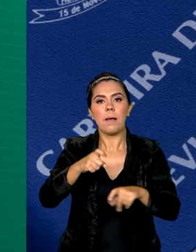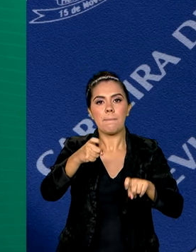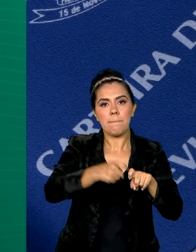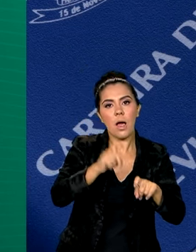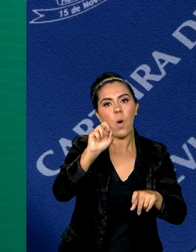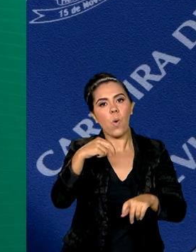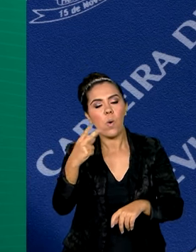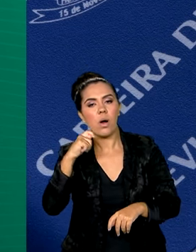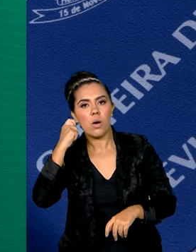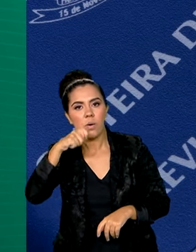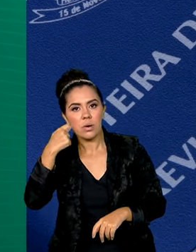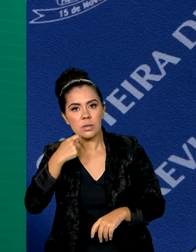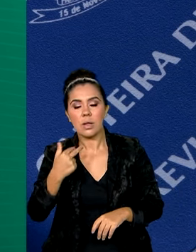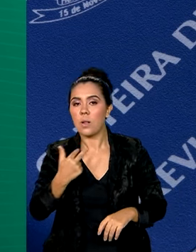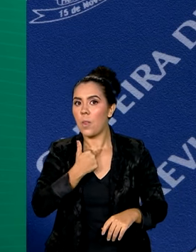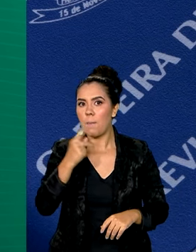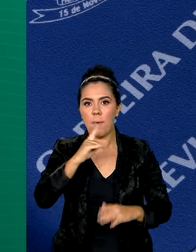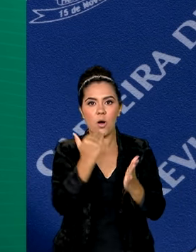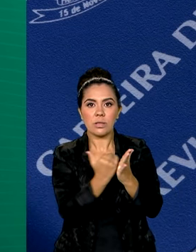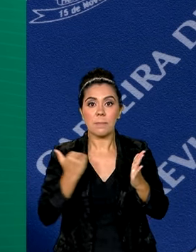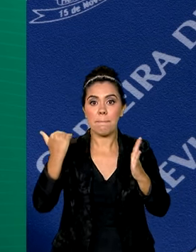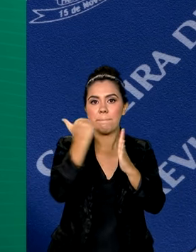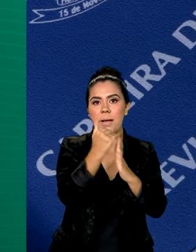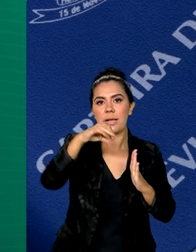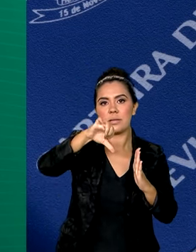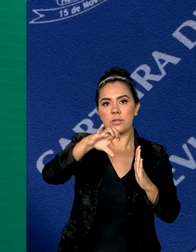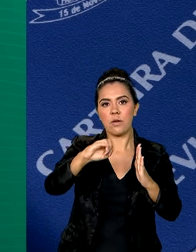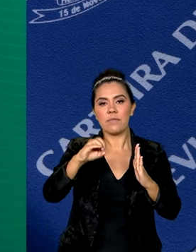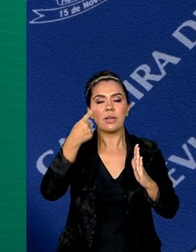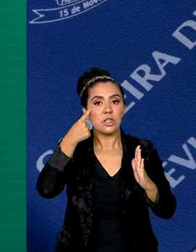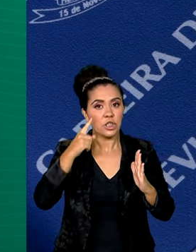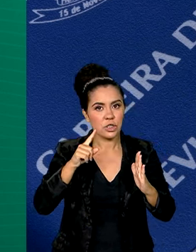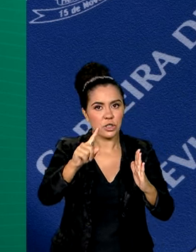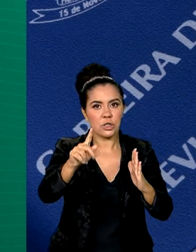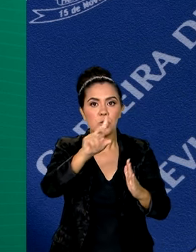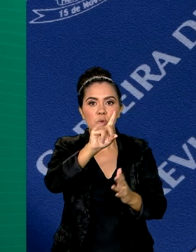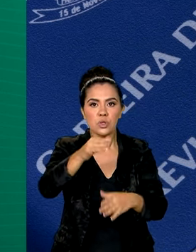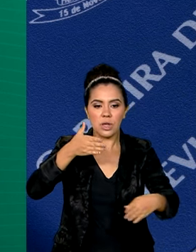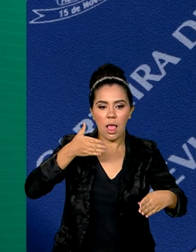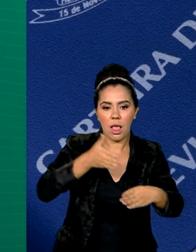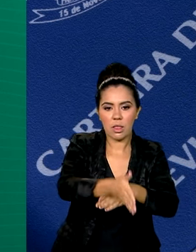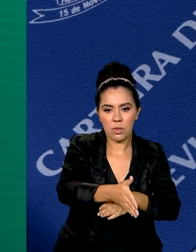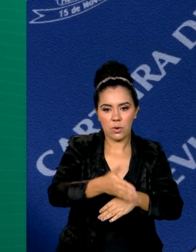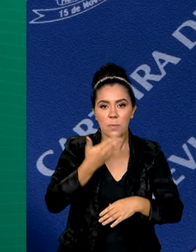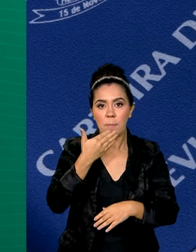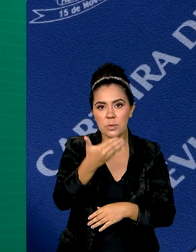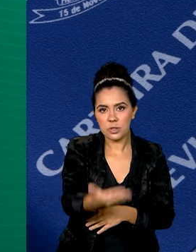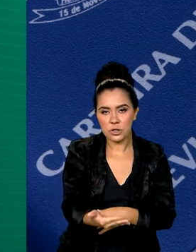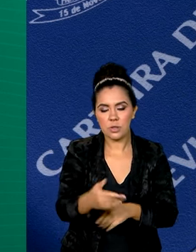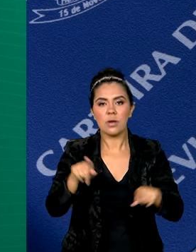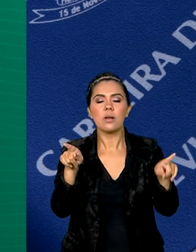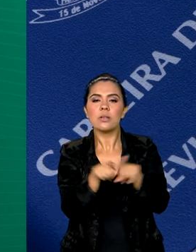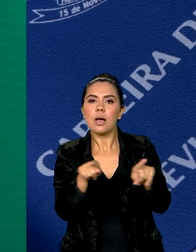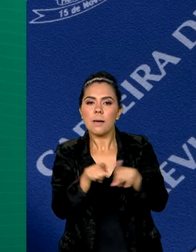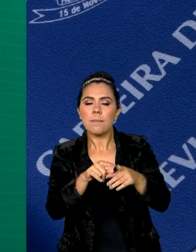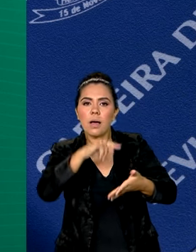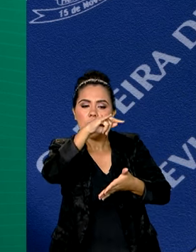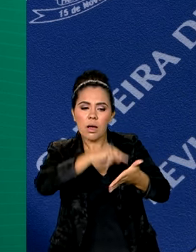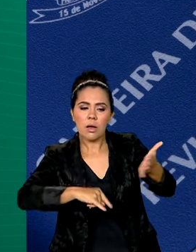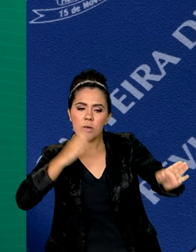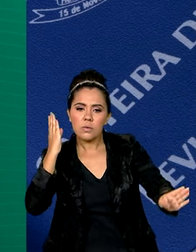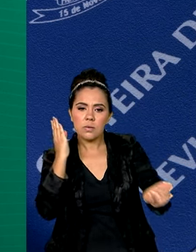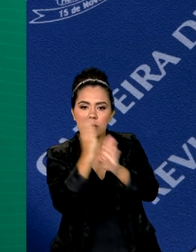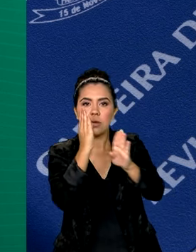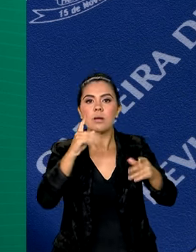ser superior a 90 dias da data de entrada do requerimento. Diagnóstico por